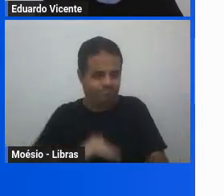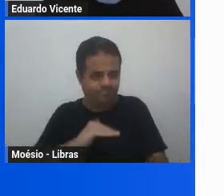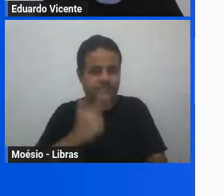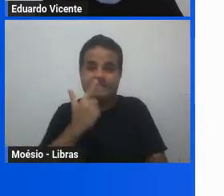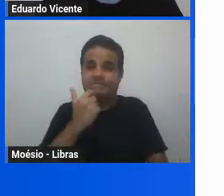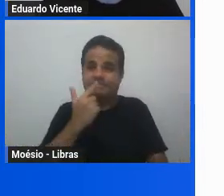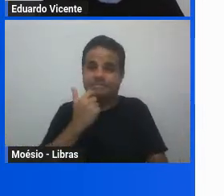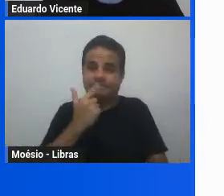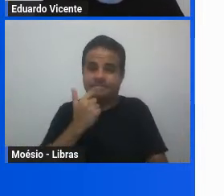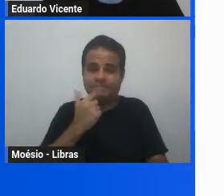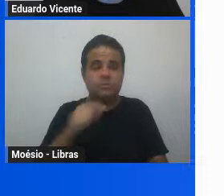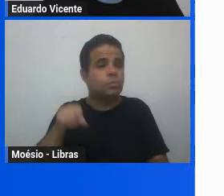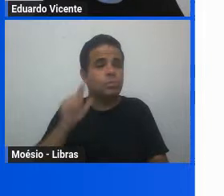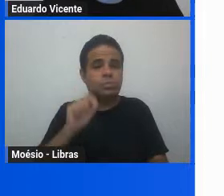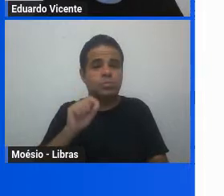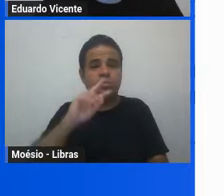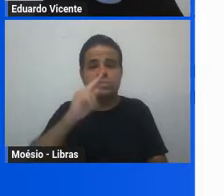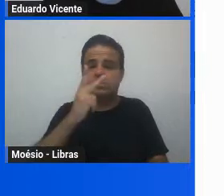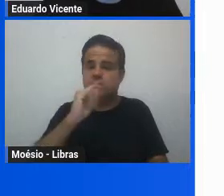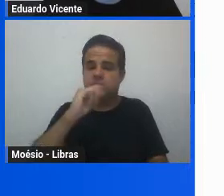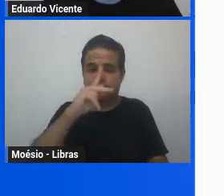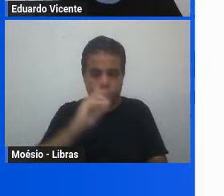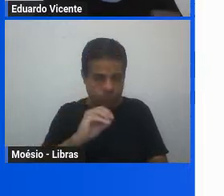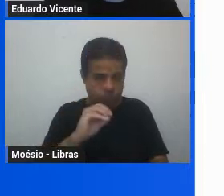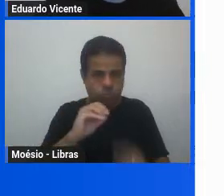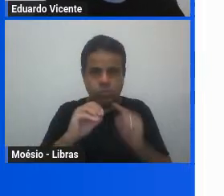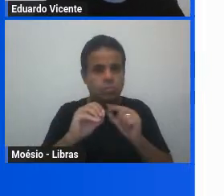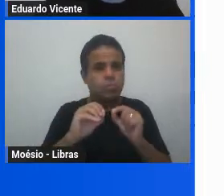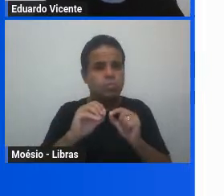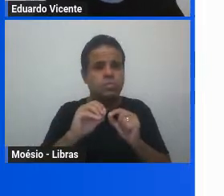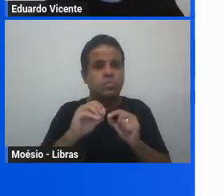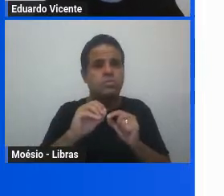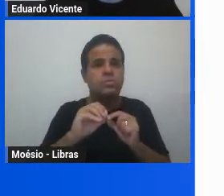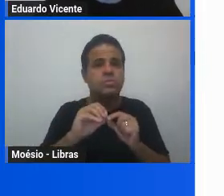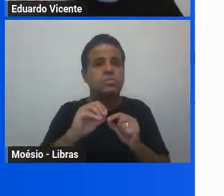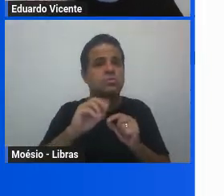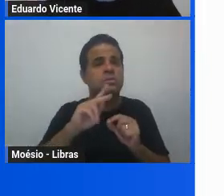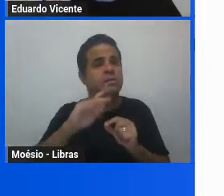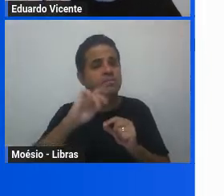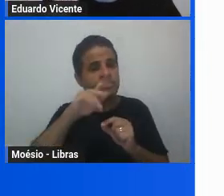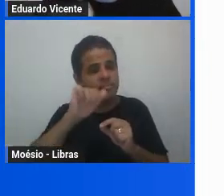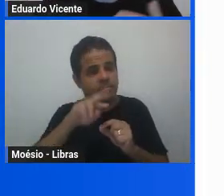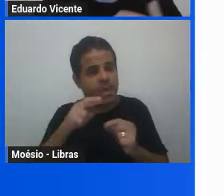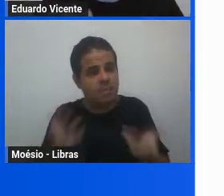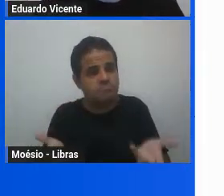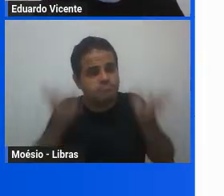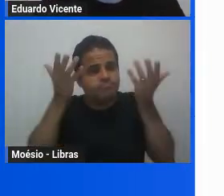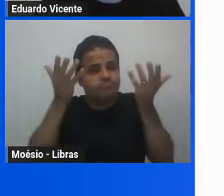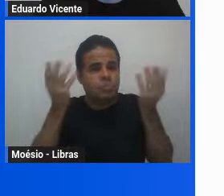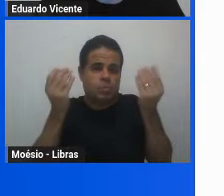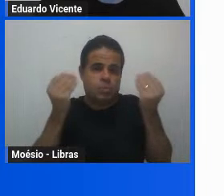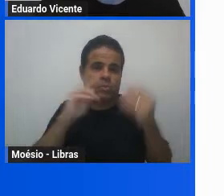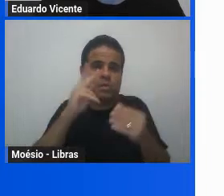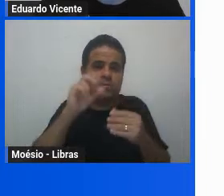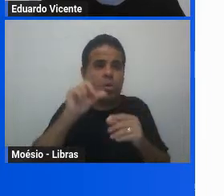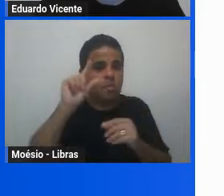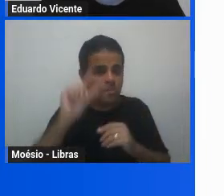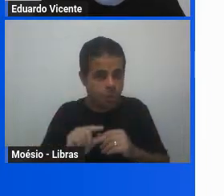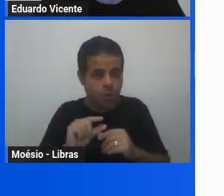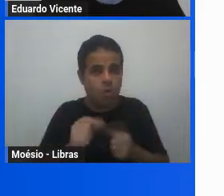denominada hipoglicemia. Hipo, sempre pouco. Hiper, sempre muito. Então, neste caso, nós vamos falar